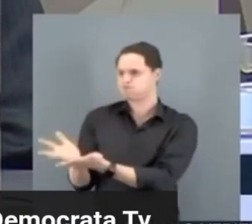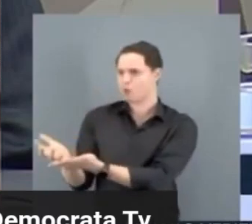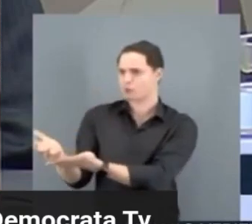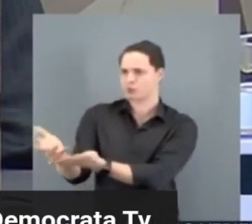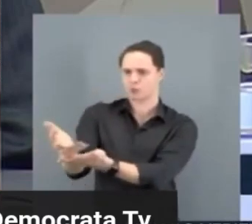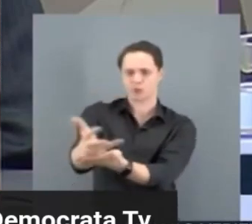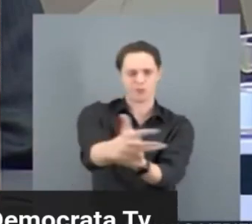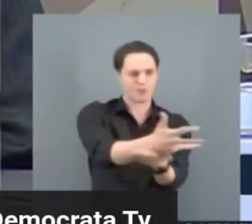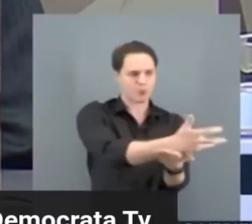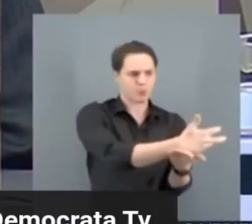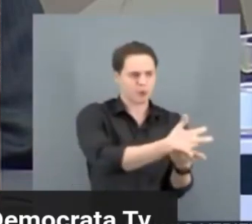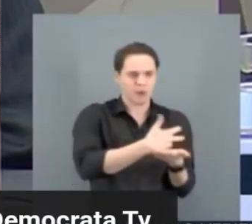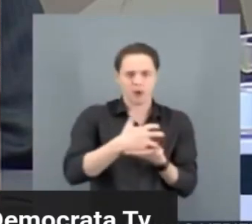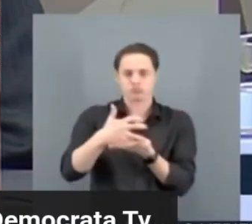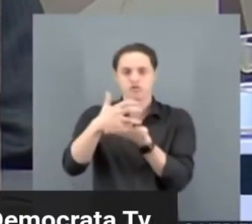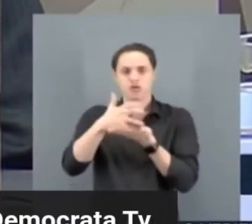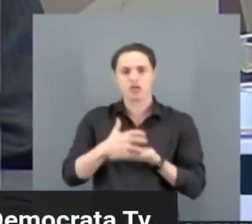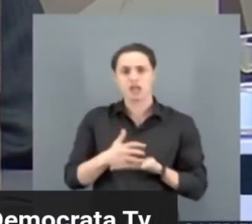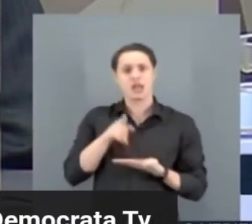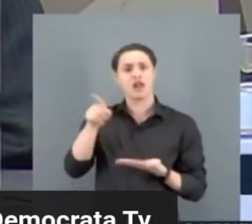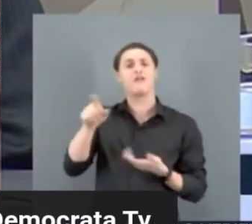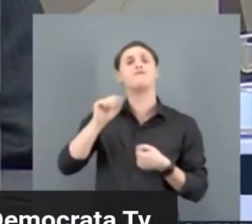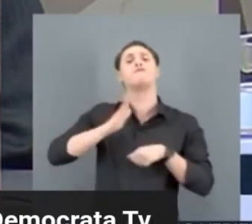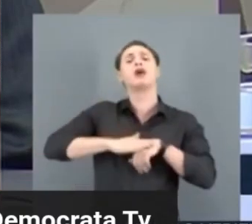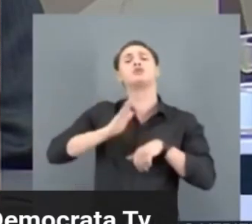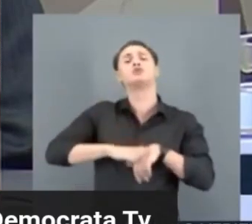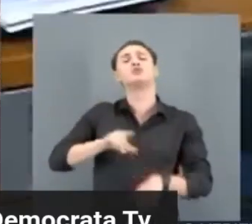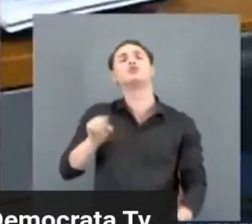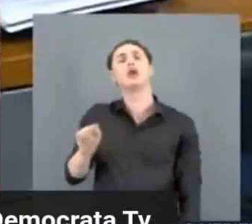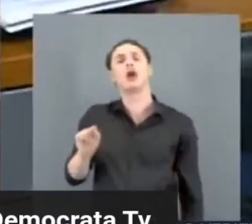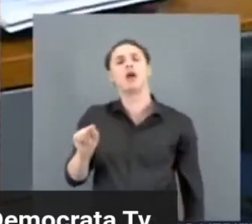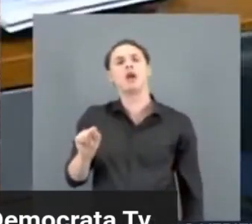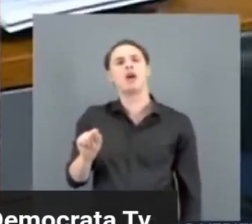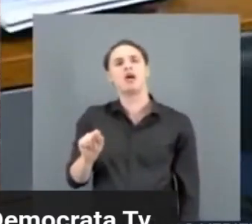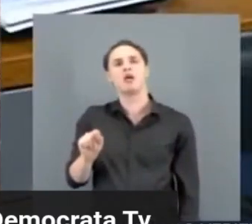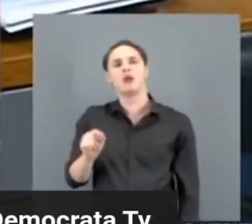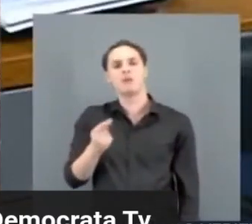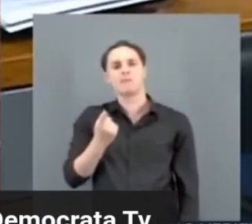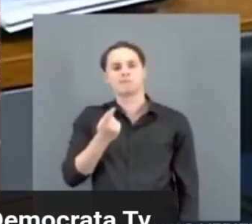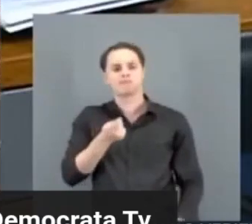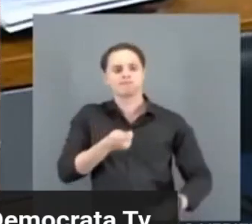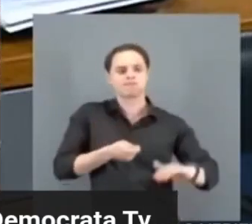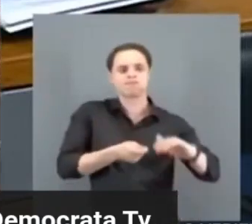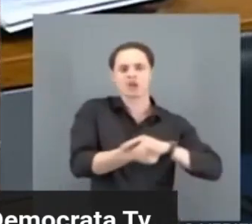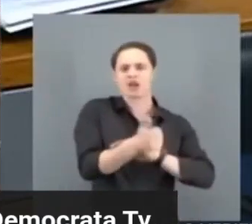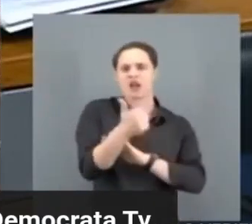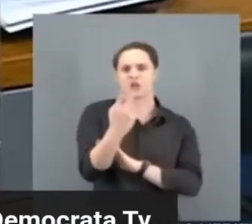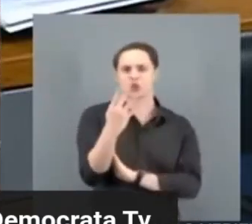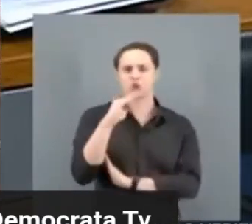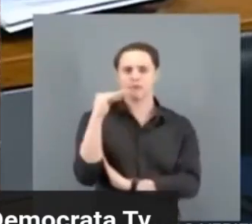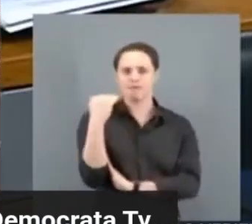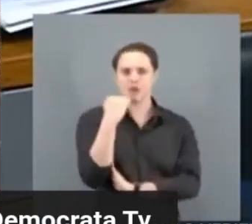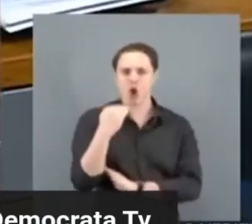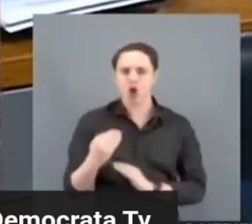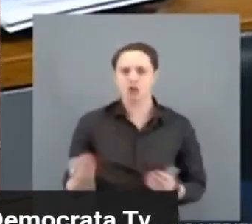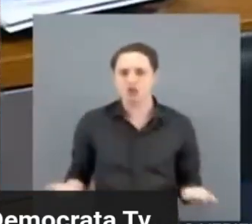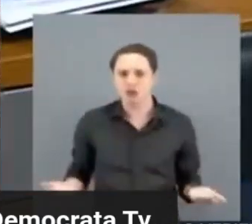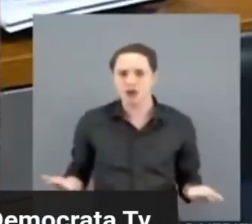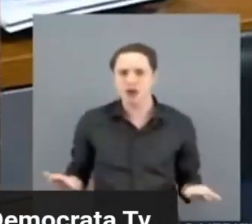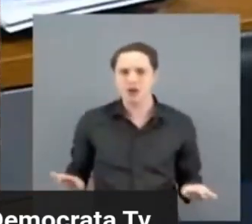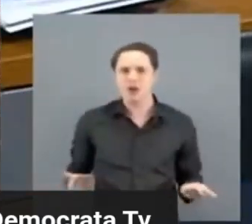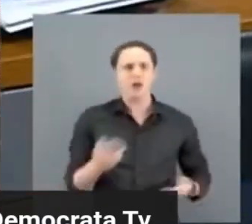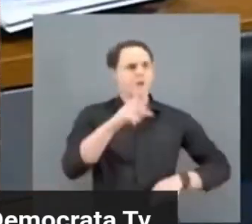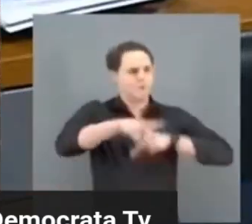suas multas e teve a pachorra de investir 14 milhões antes de fechar a vaquinha. E o povo